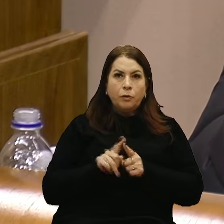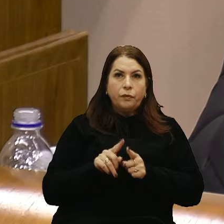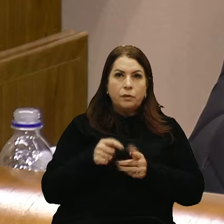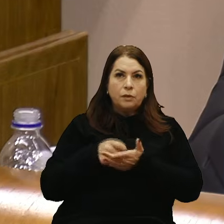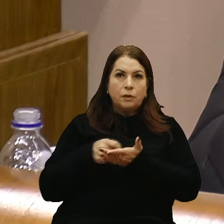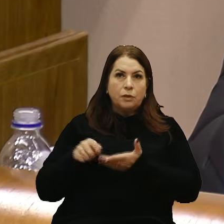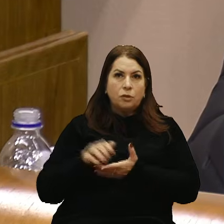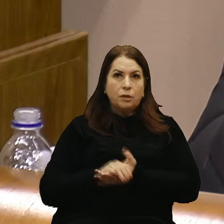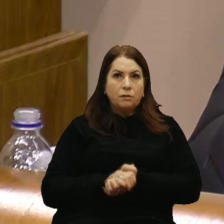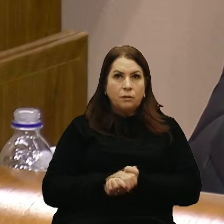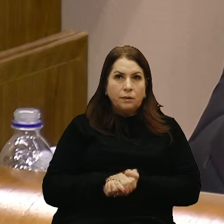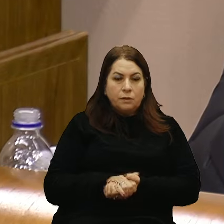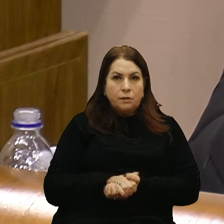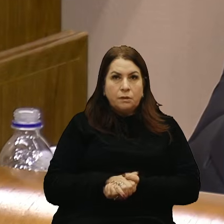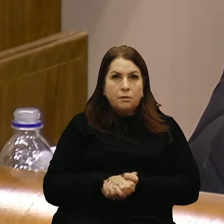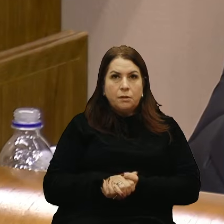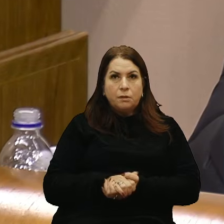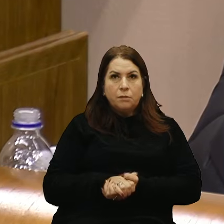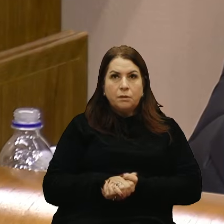pagamento.